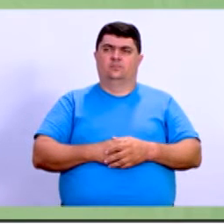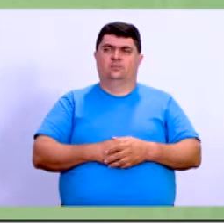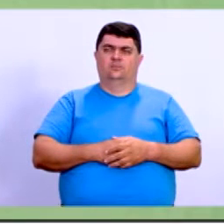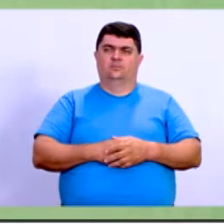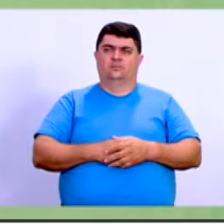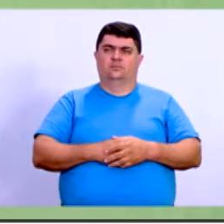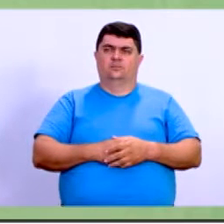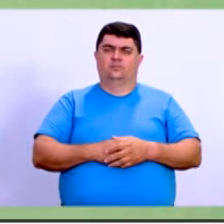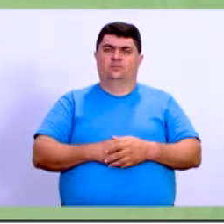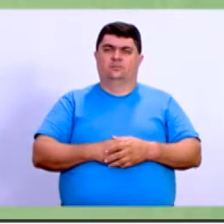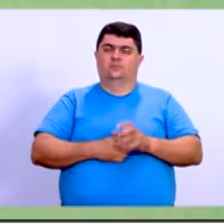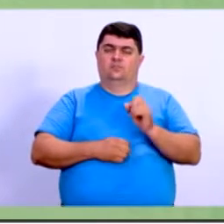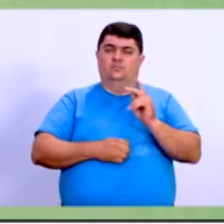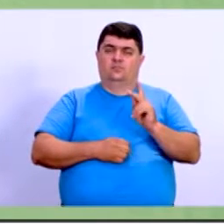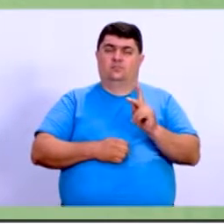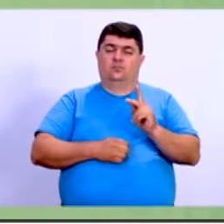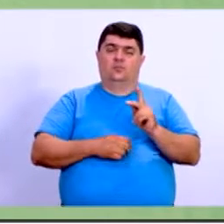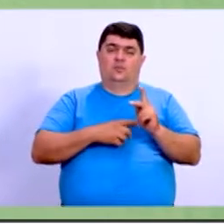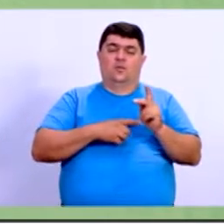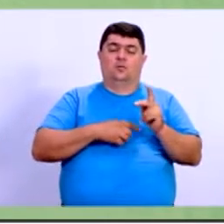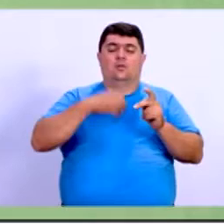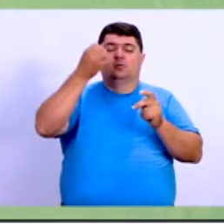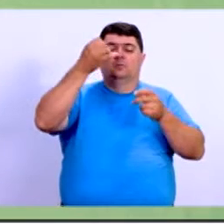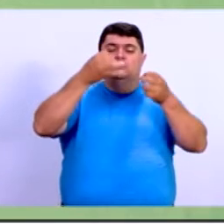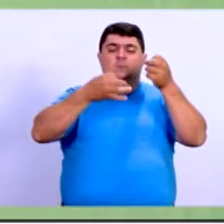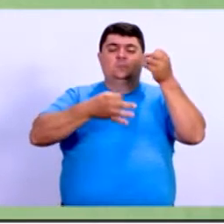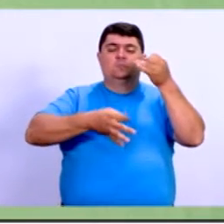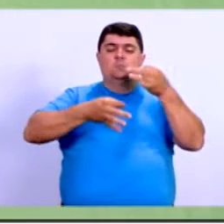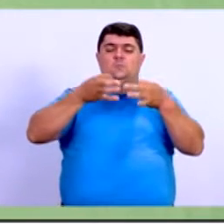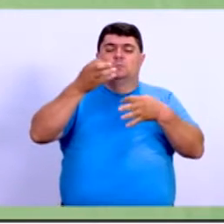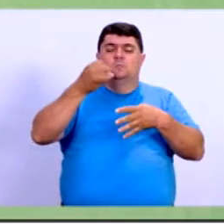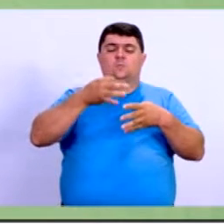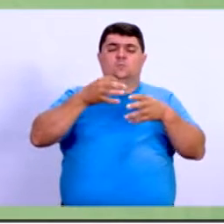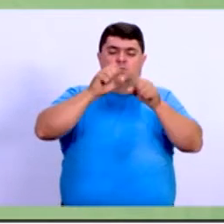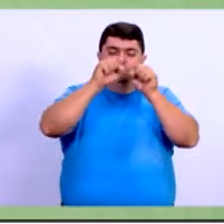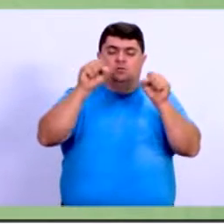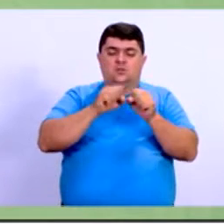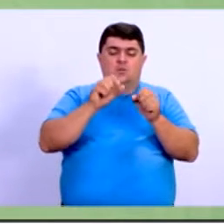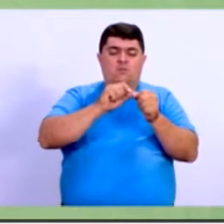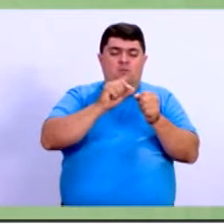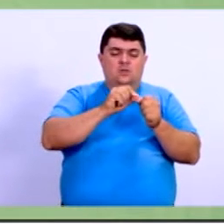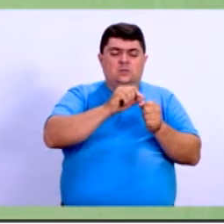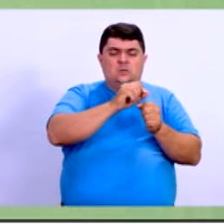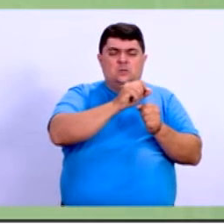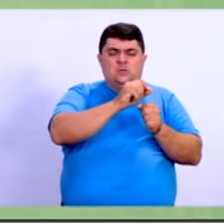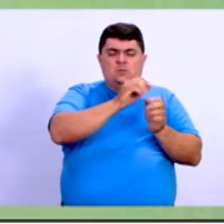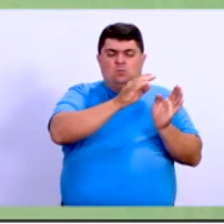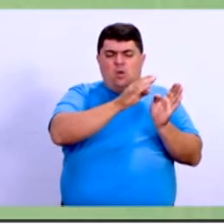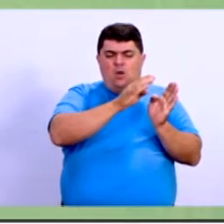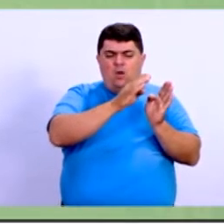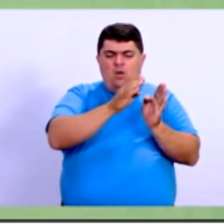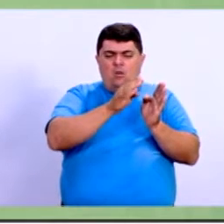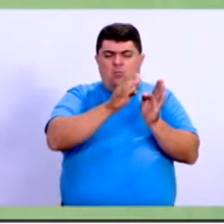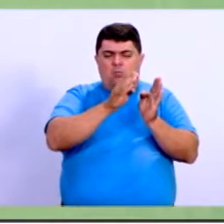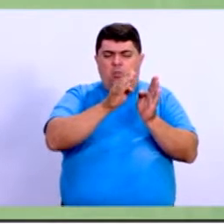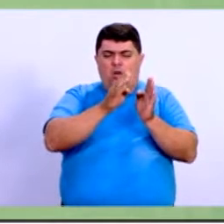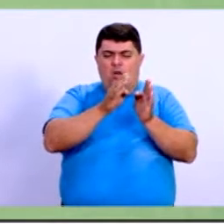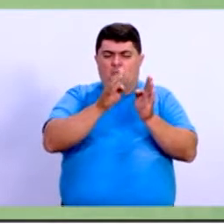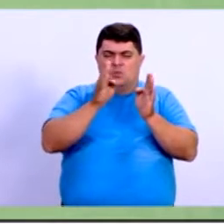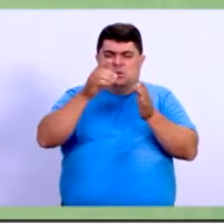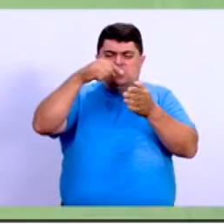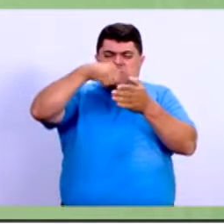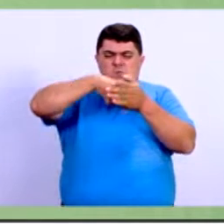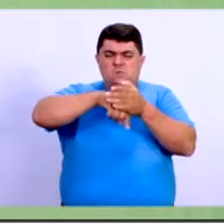Tá? Descrever as ações que o sistema deve fazer, no caso de uso. Eu tenho que identificar, no caso de